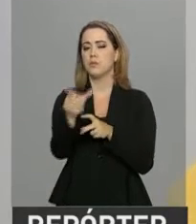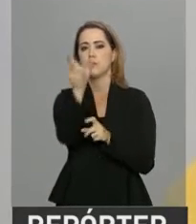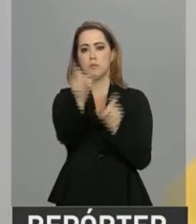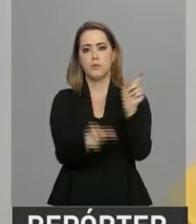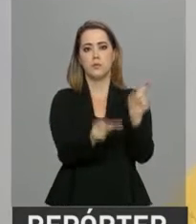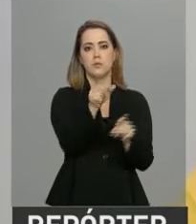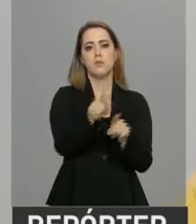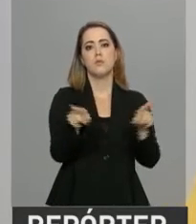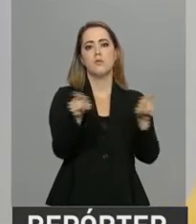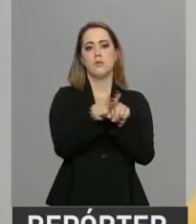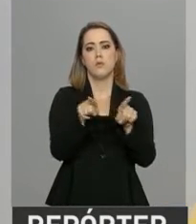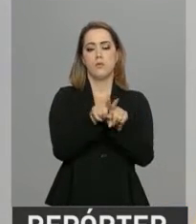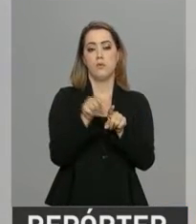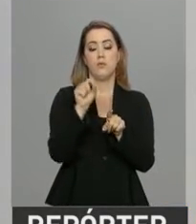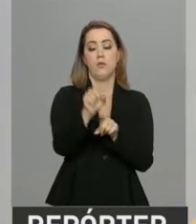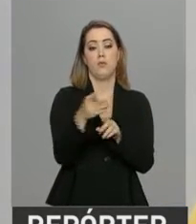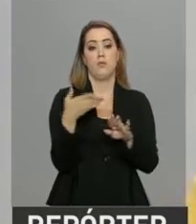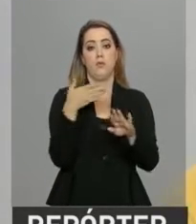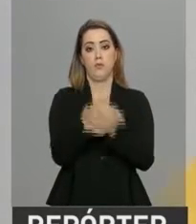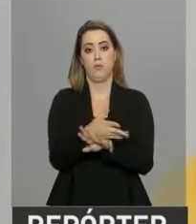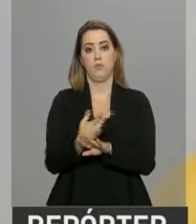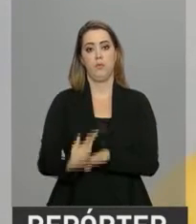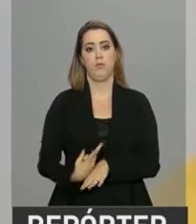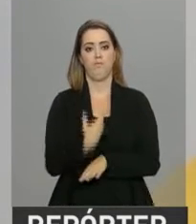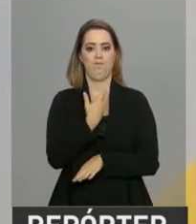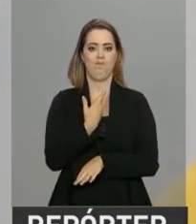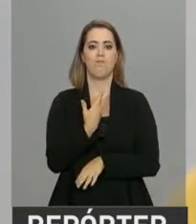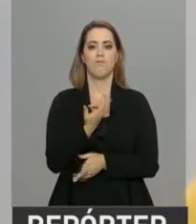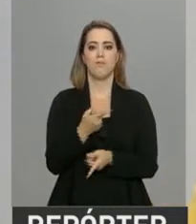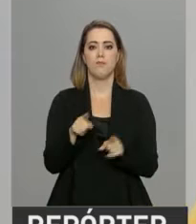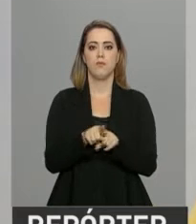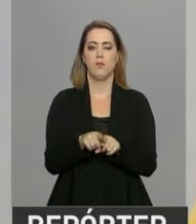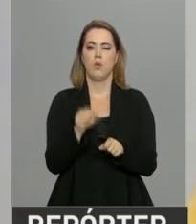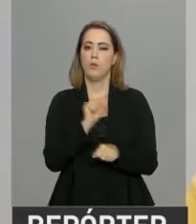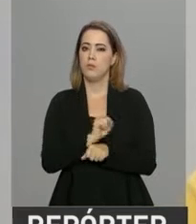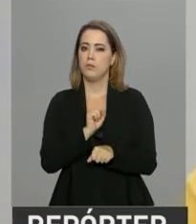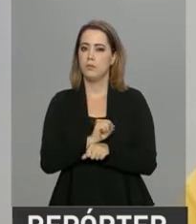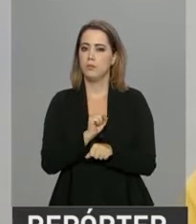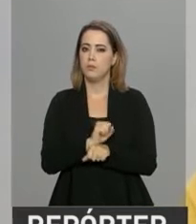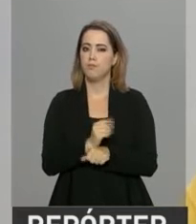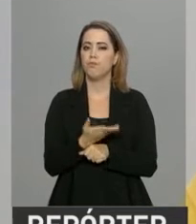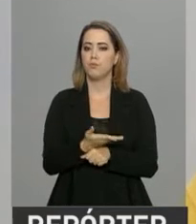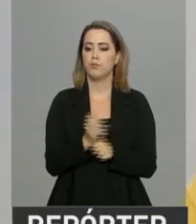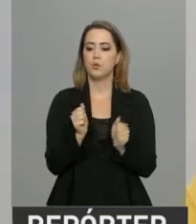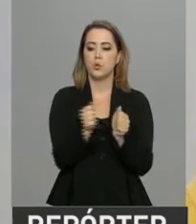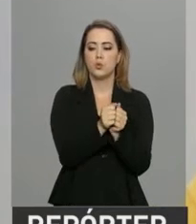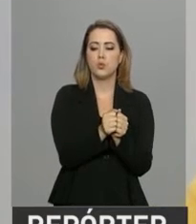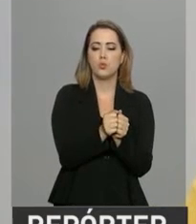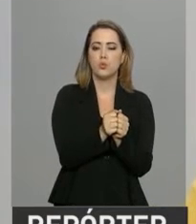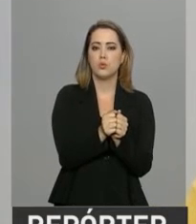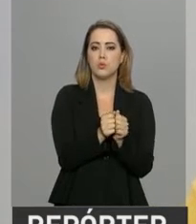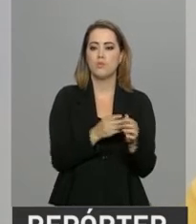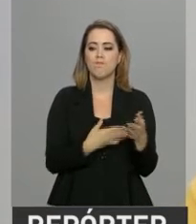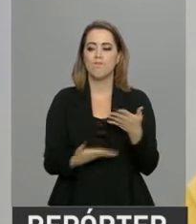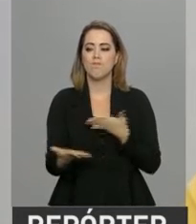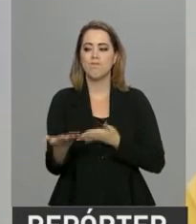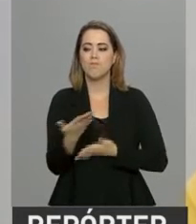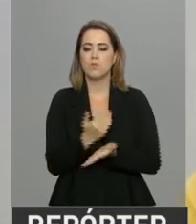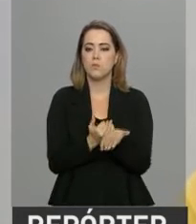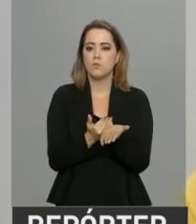né? Que vão fazer, que estão na enfermaria com você, e você começa